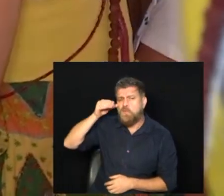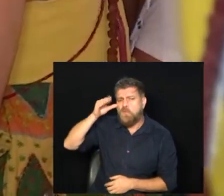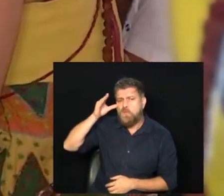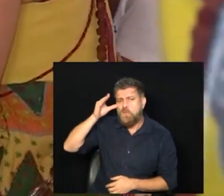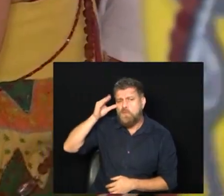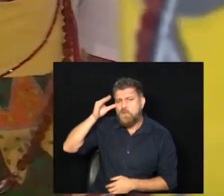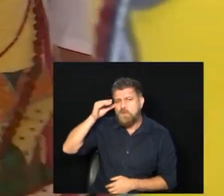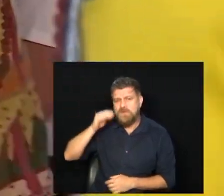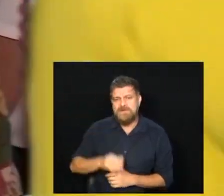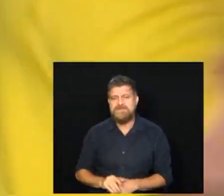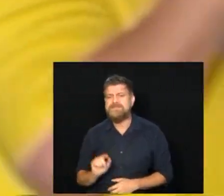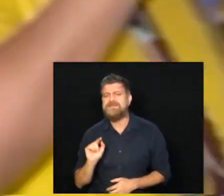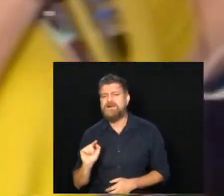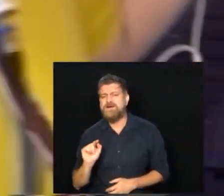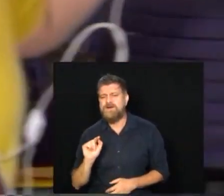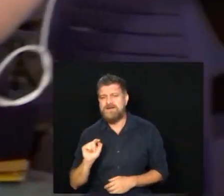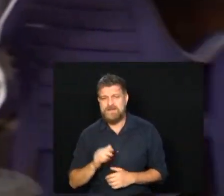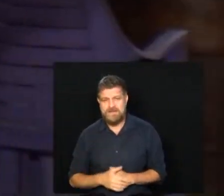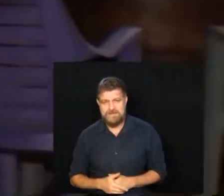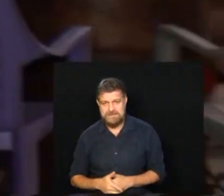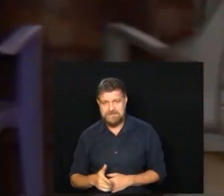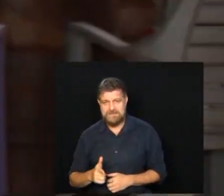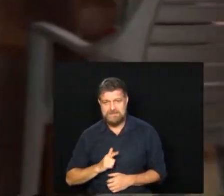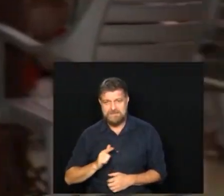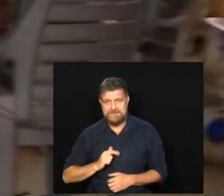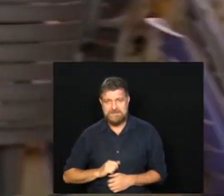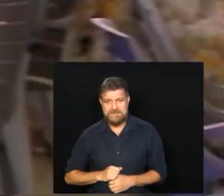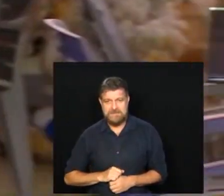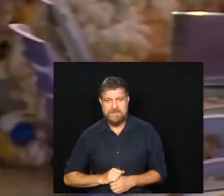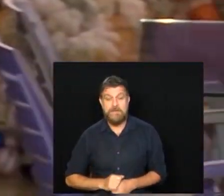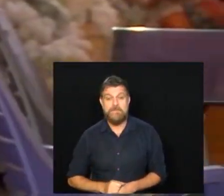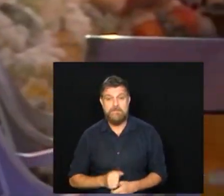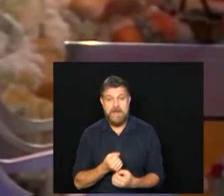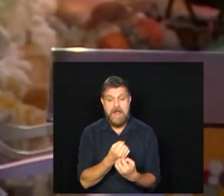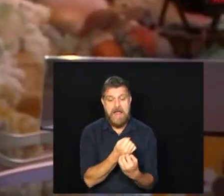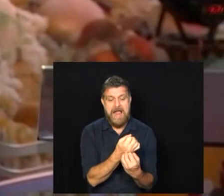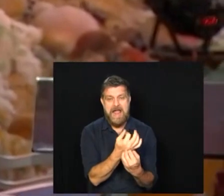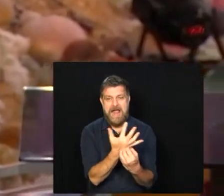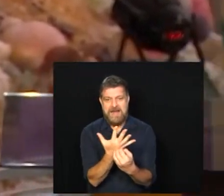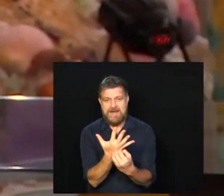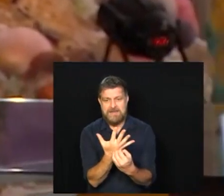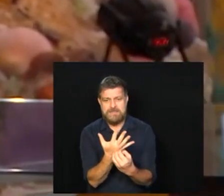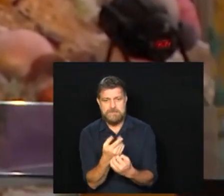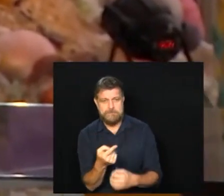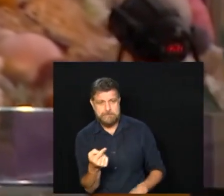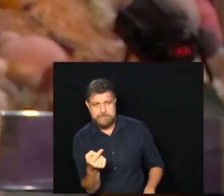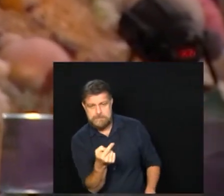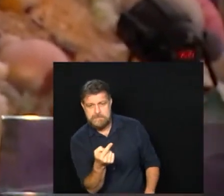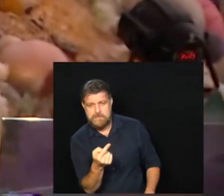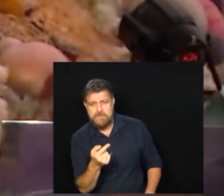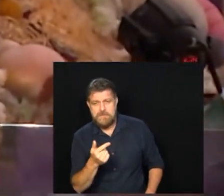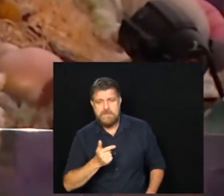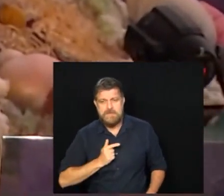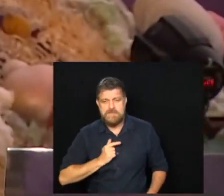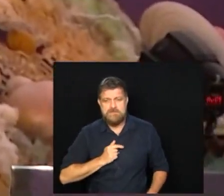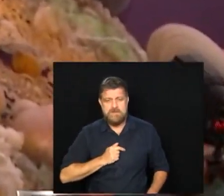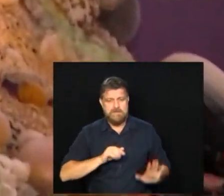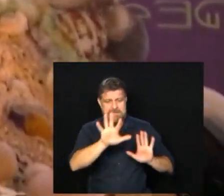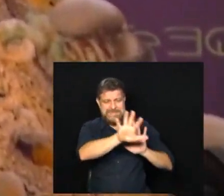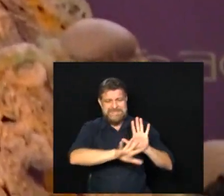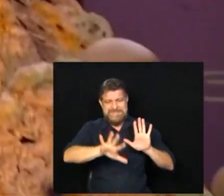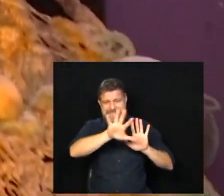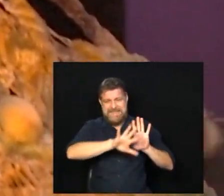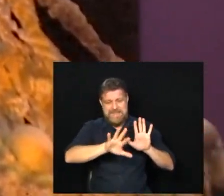curioso. Isso aqui é a mais recente arte que a gente colocou aqui. Já tivemos vários cenários aqui no